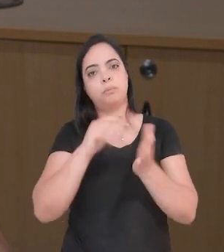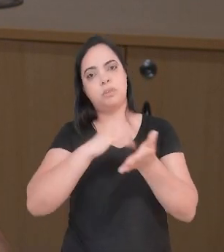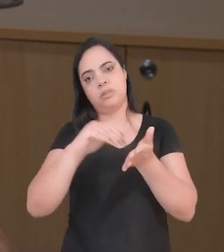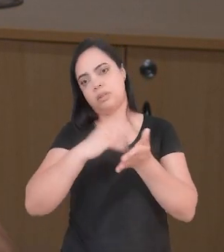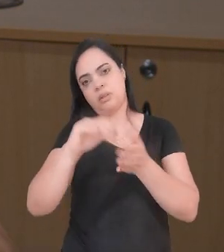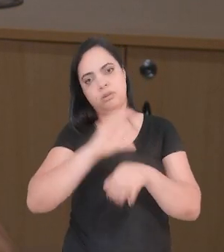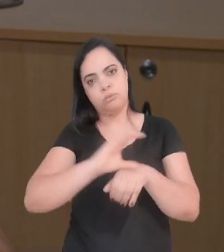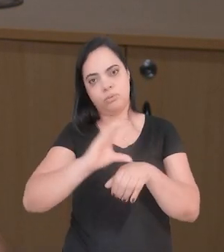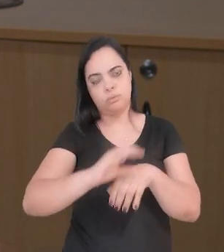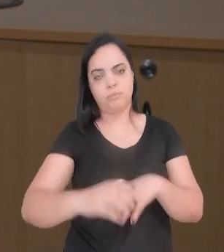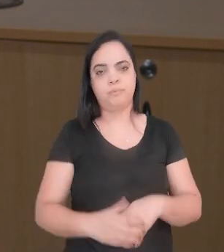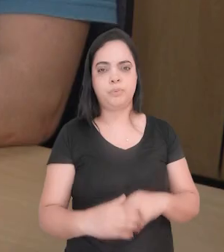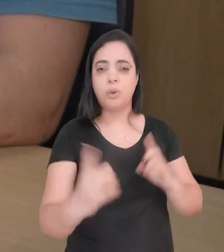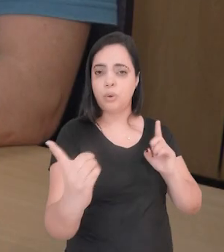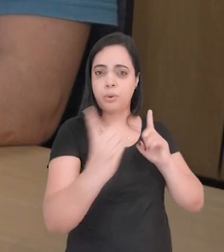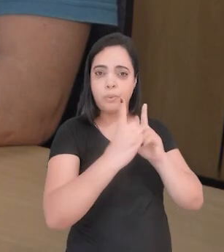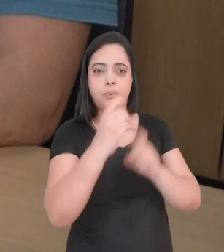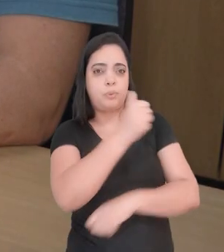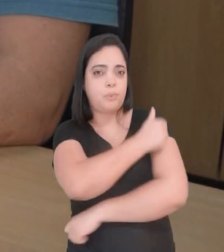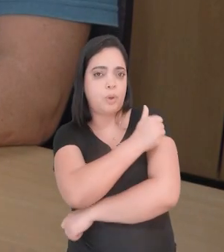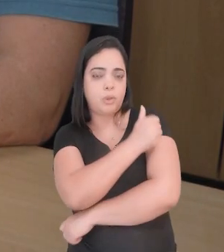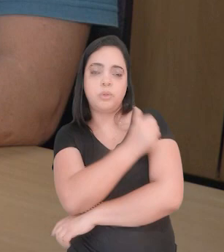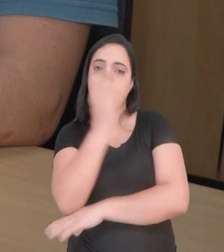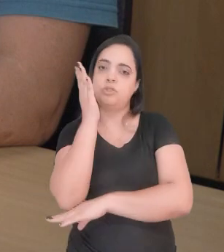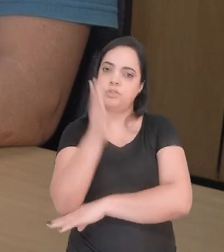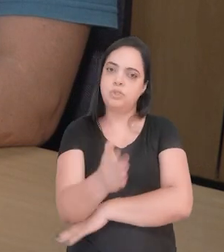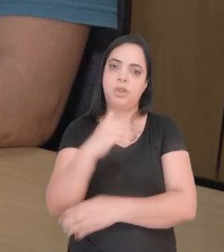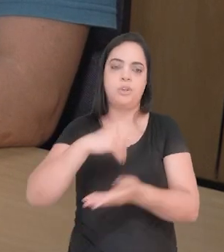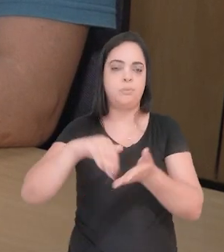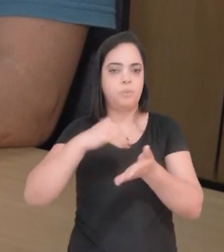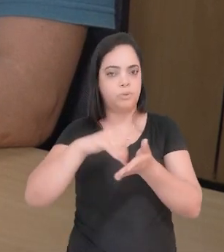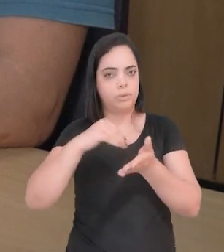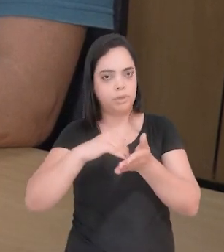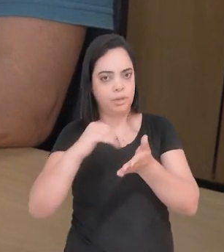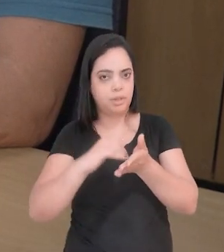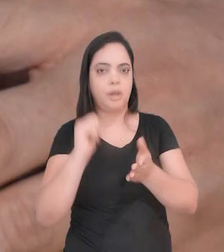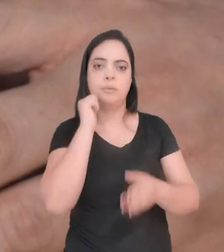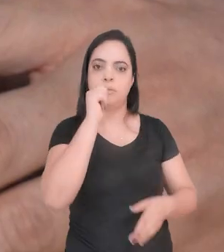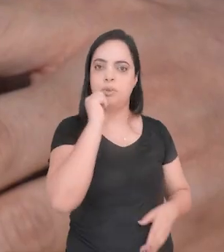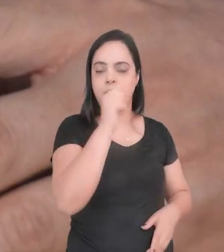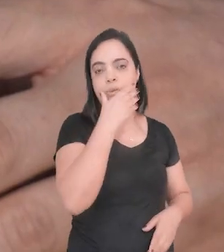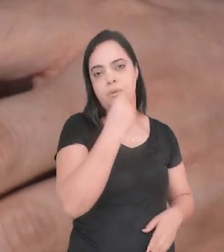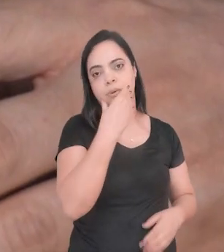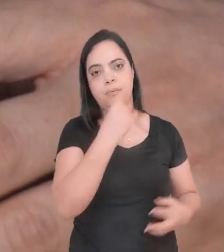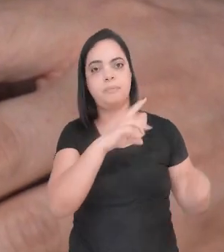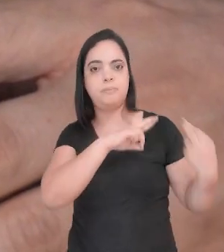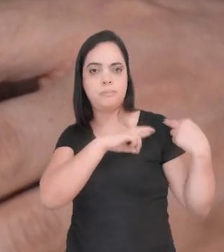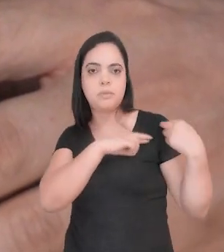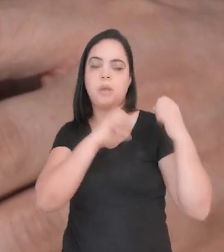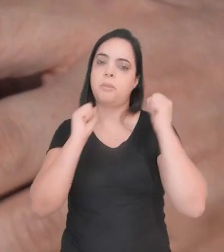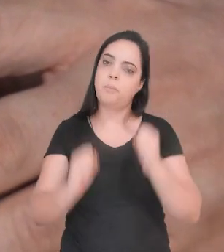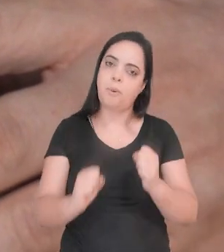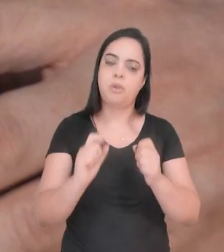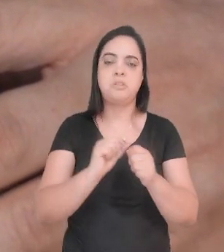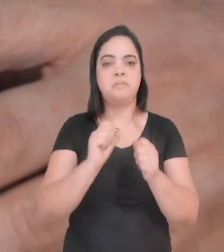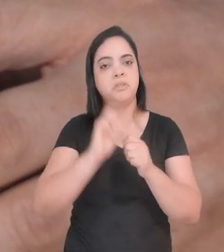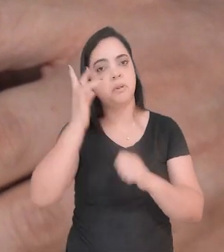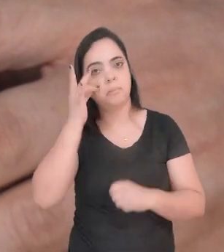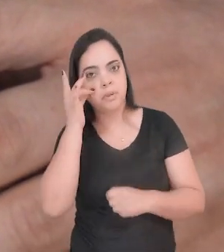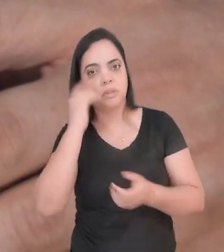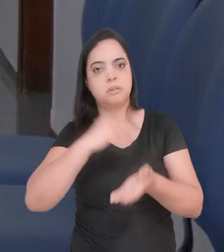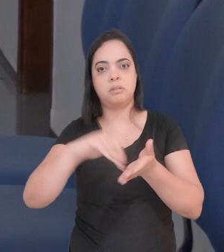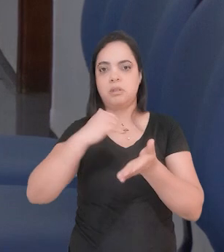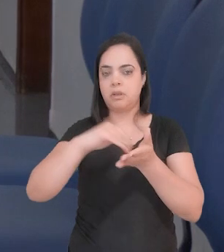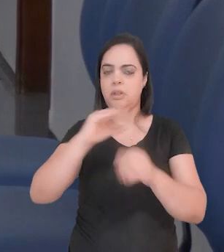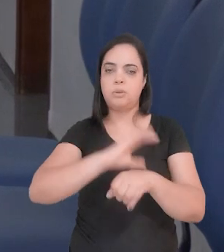é dado pela secretaria do curso o atendimento ao aluno é feito diretamente pelo secretário ou Secretário é responsável e pode ser feito